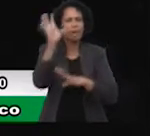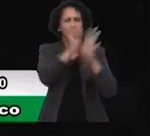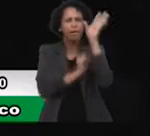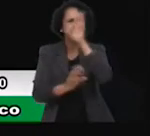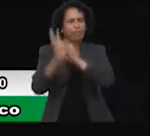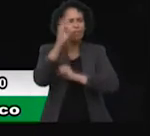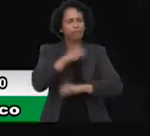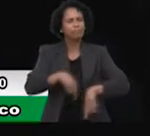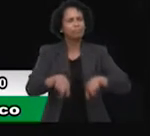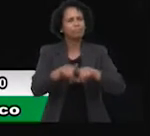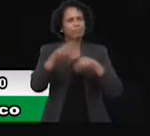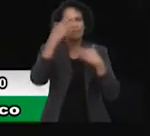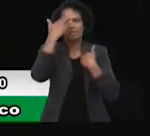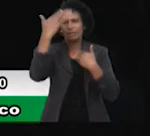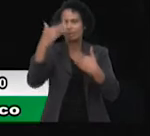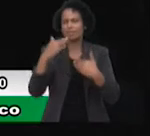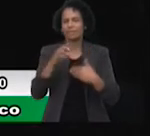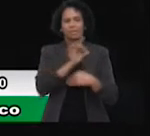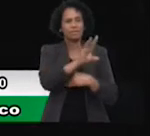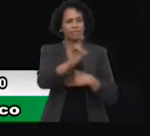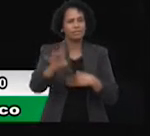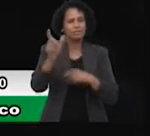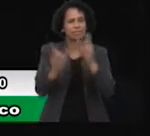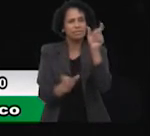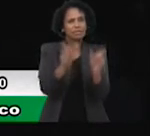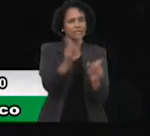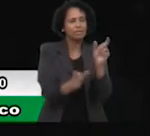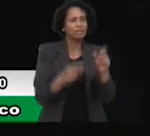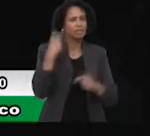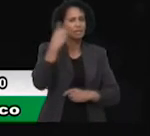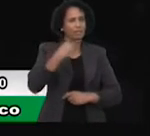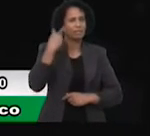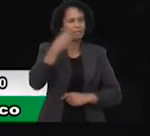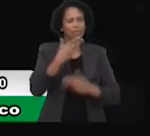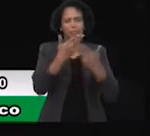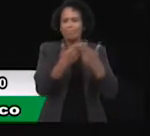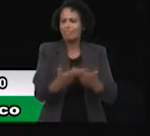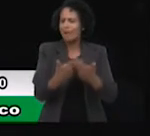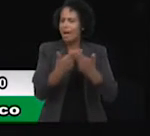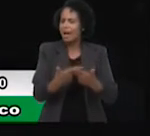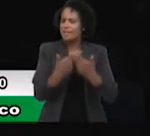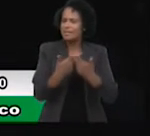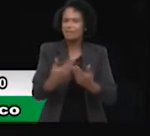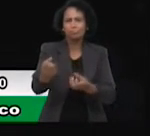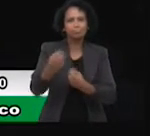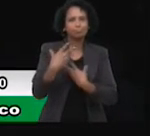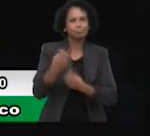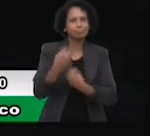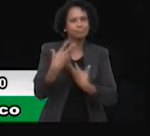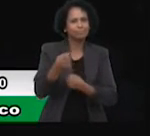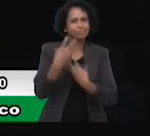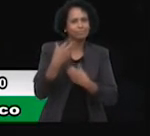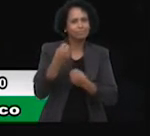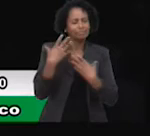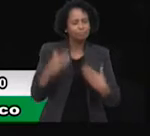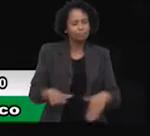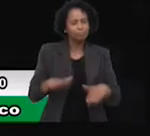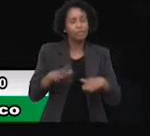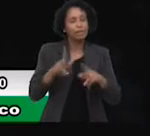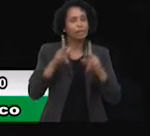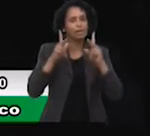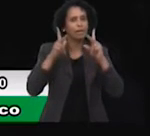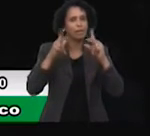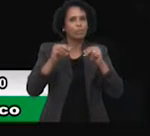muito a cada um dos vereadores que tiveram paciência conosco quando chegávamos naquele primeiro ano aprendendo